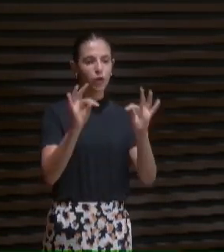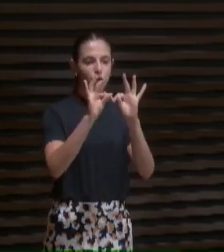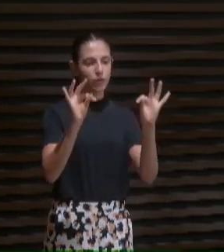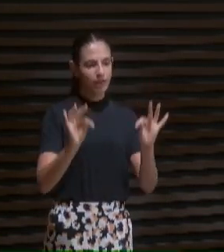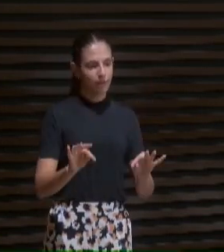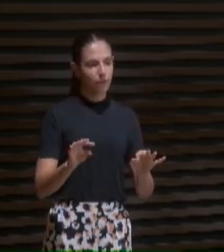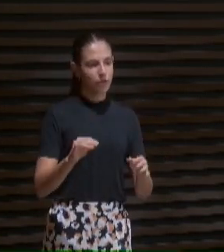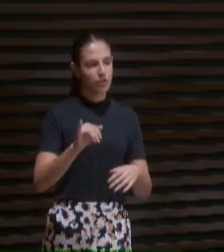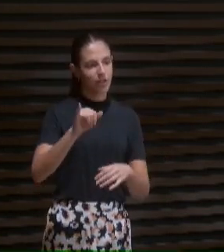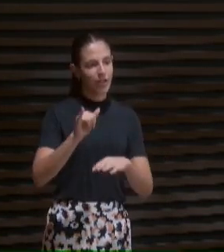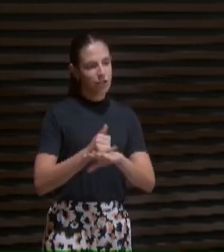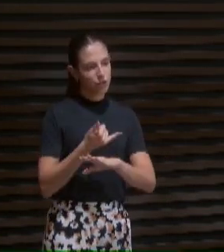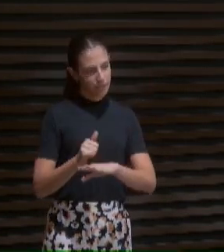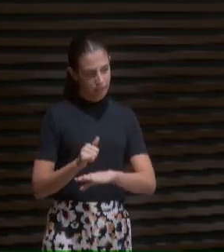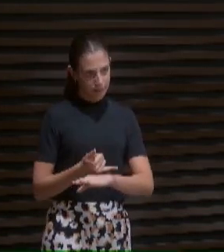e